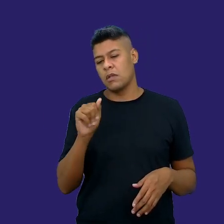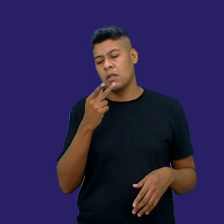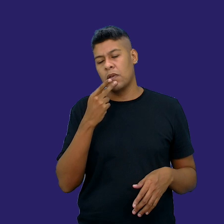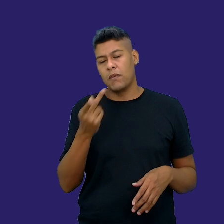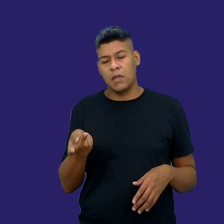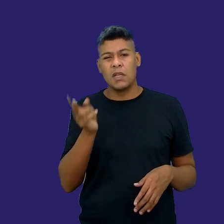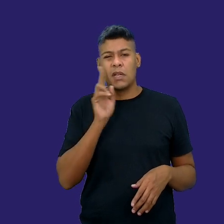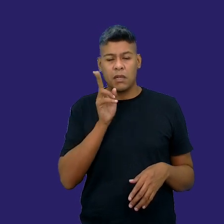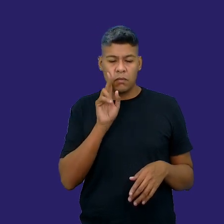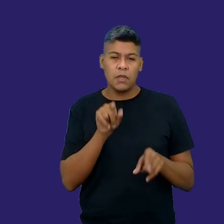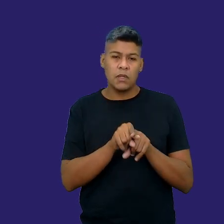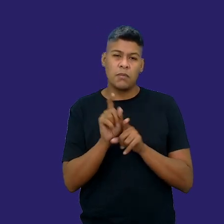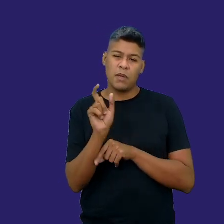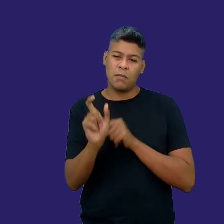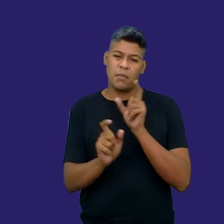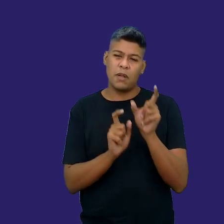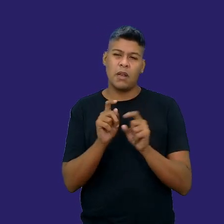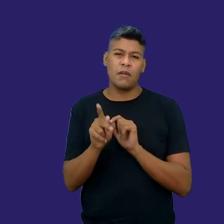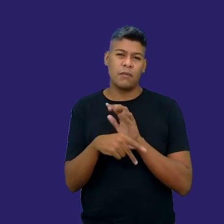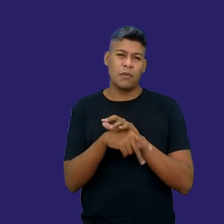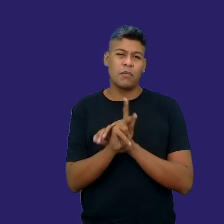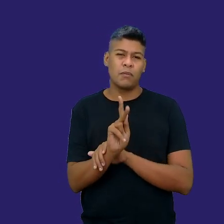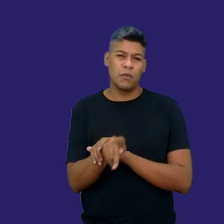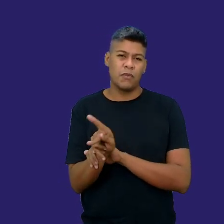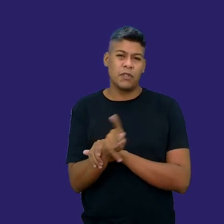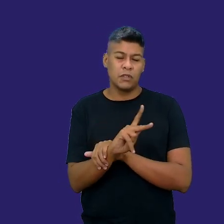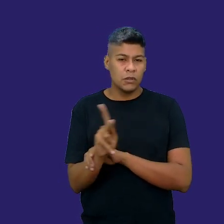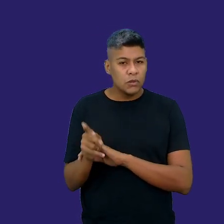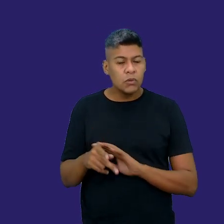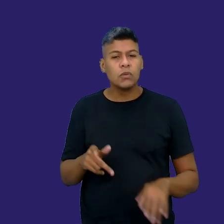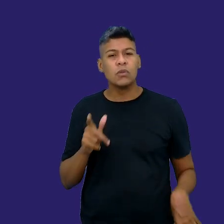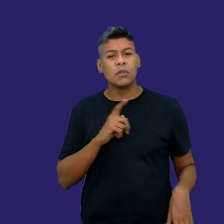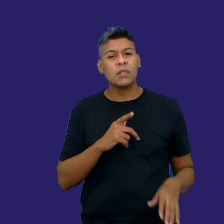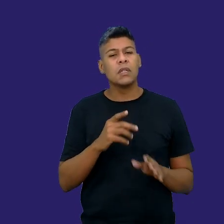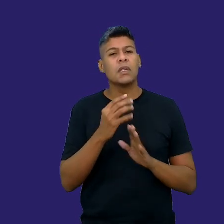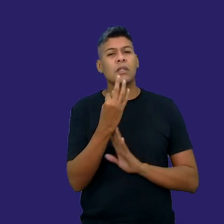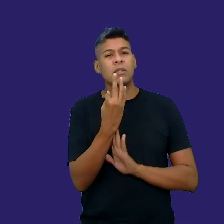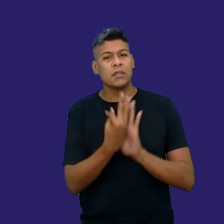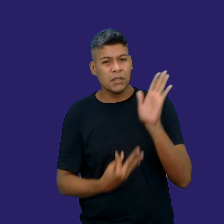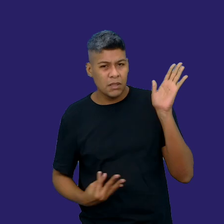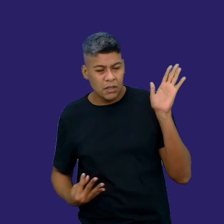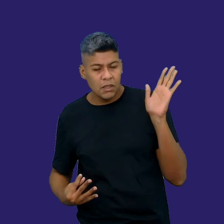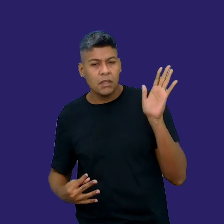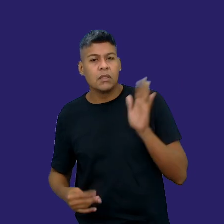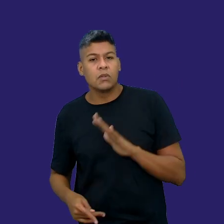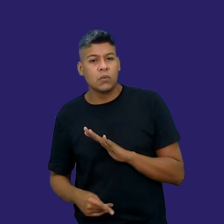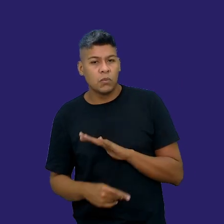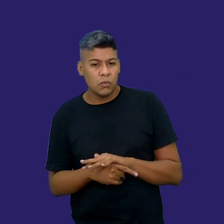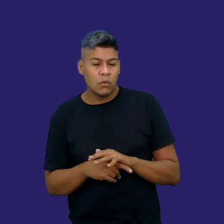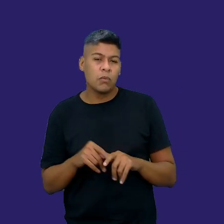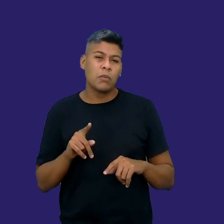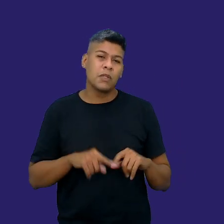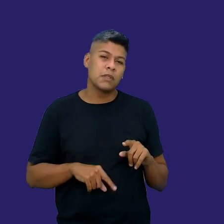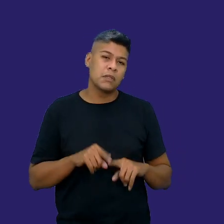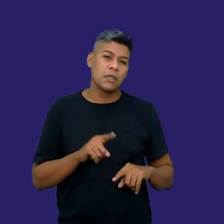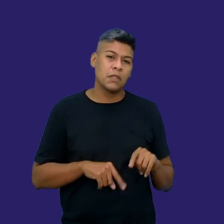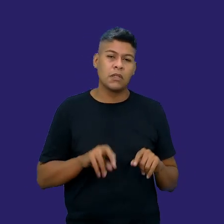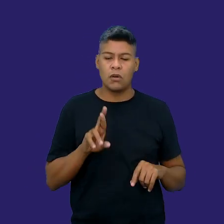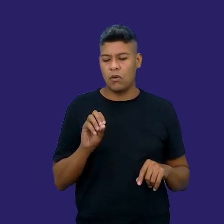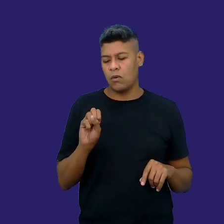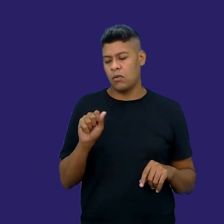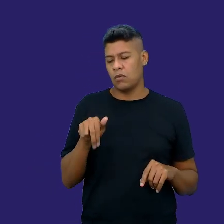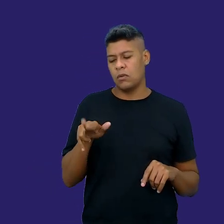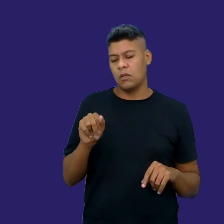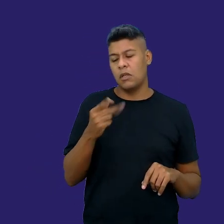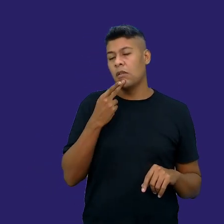relembrei um pouco também das palavras do professor, né? Até peguei um trechinho, né, do material da professora Rosana,